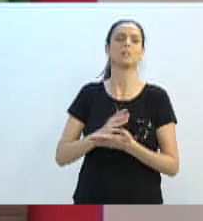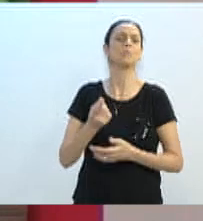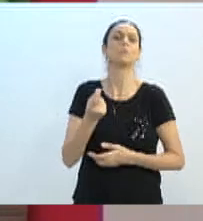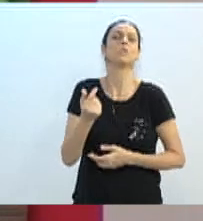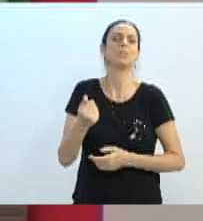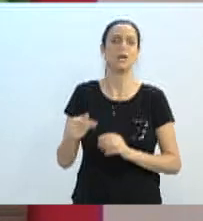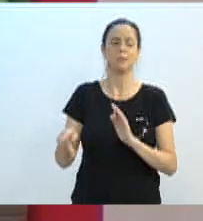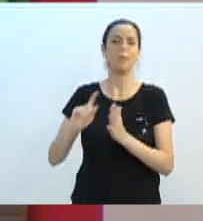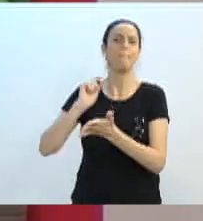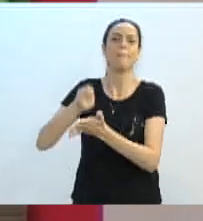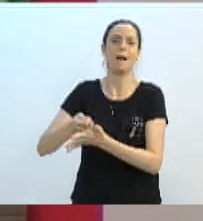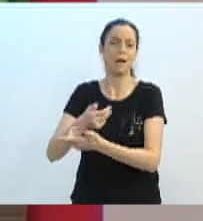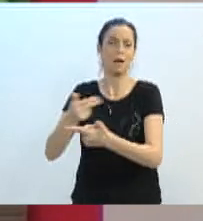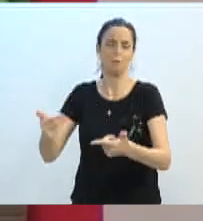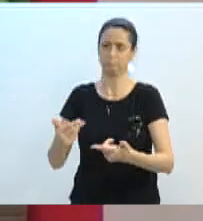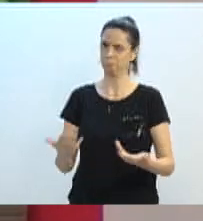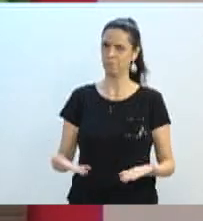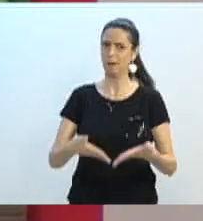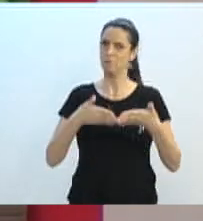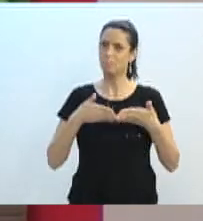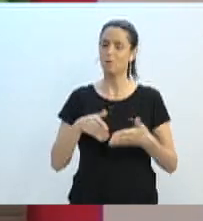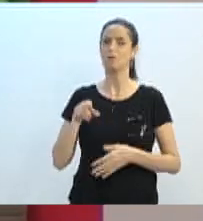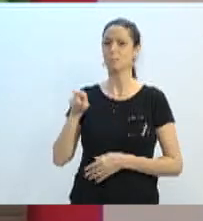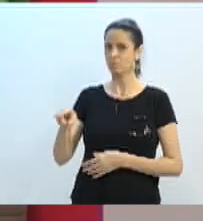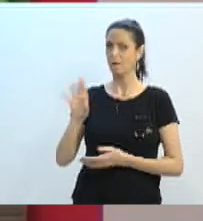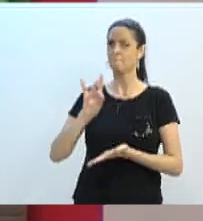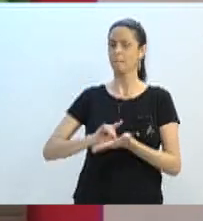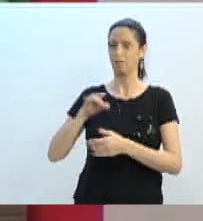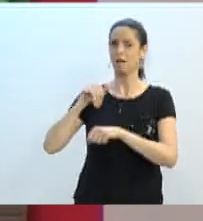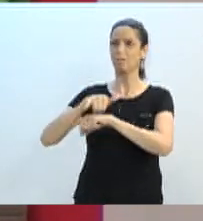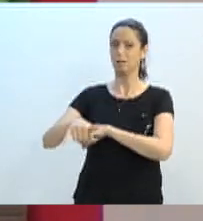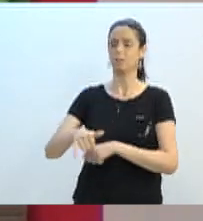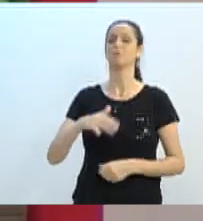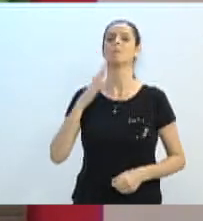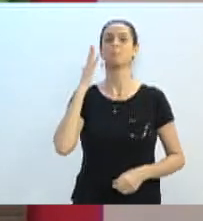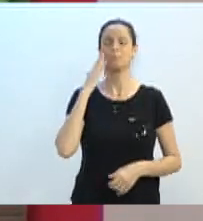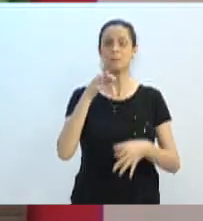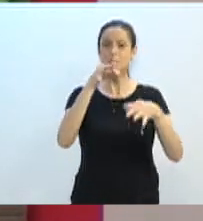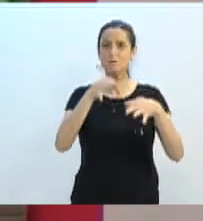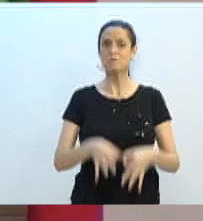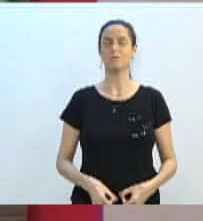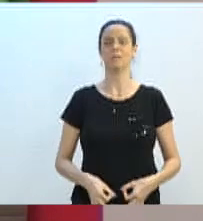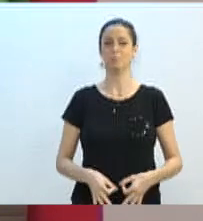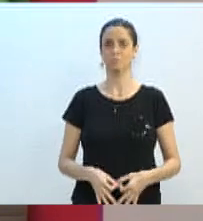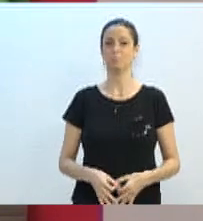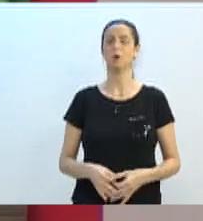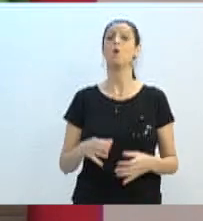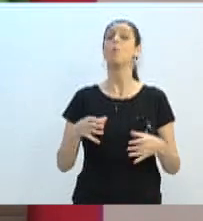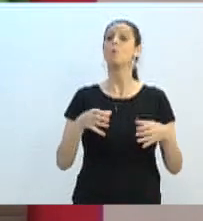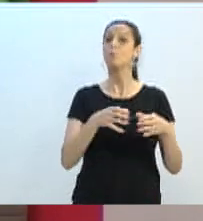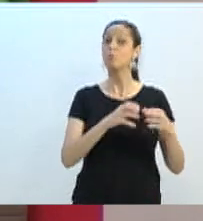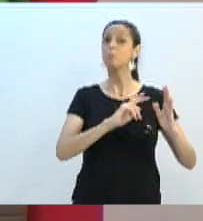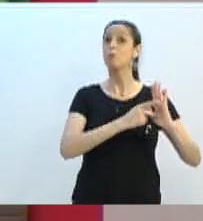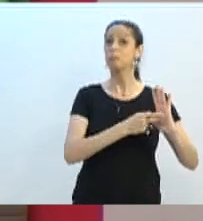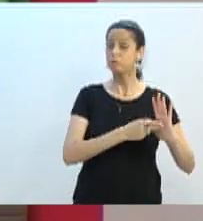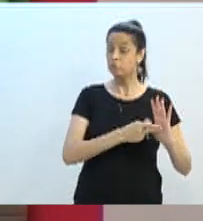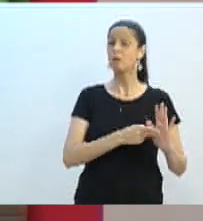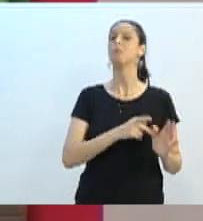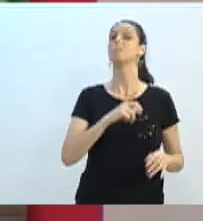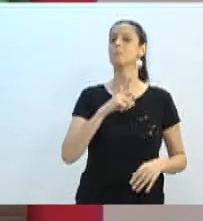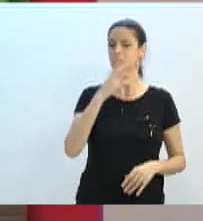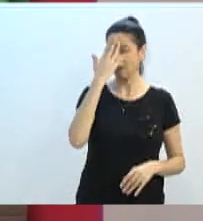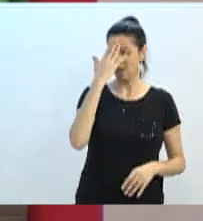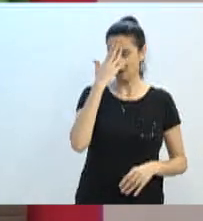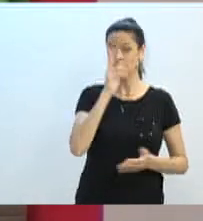enganados por esse pessoal que está conduzindo. Eles sabem, eu tenho certeza, eles sabem da verdade. Agora, muitos dos servidores estão sendo